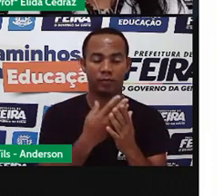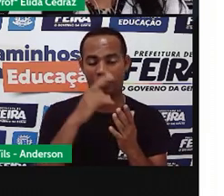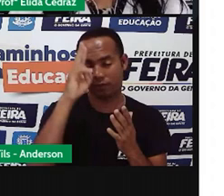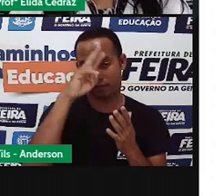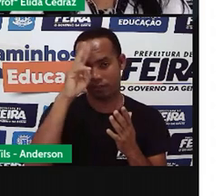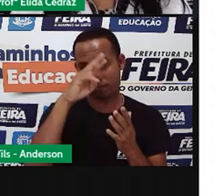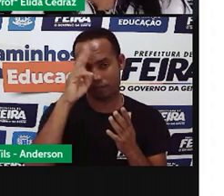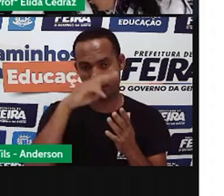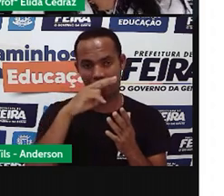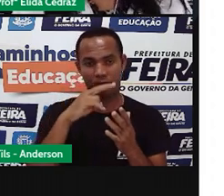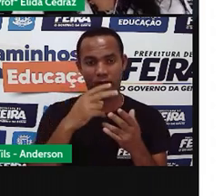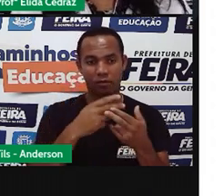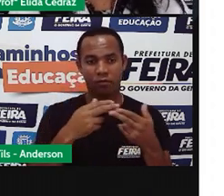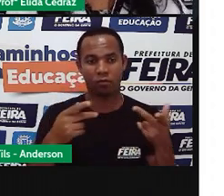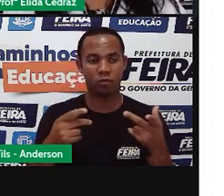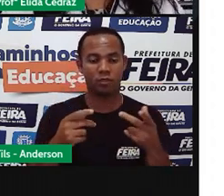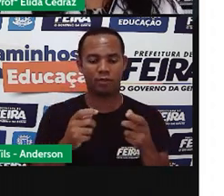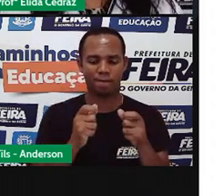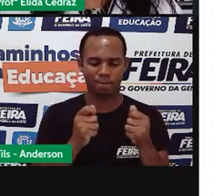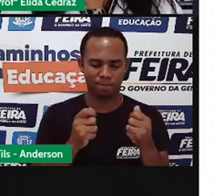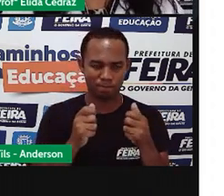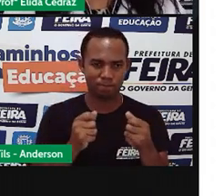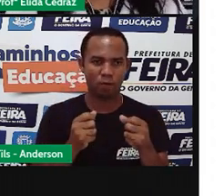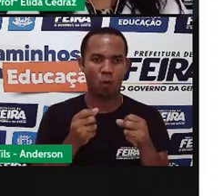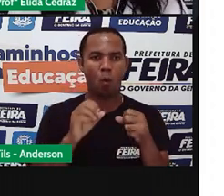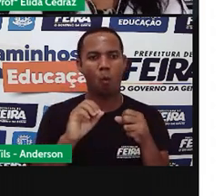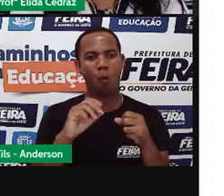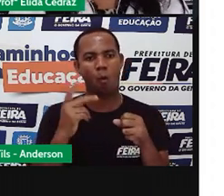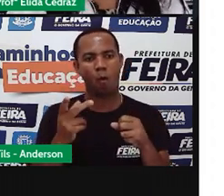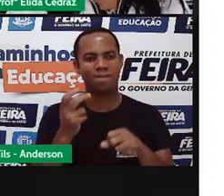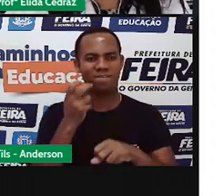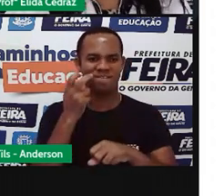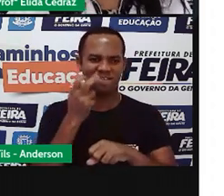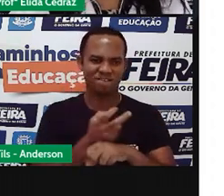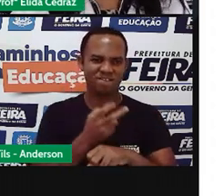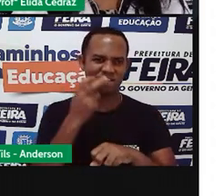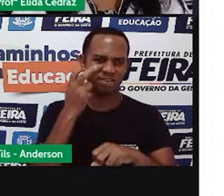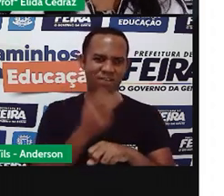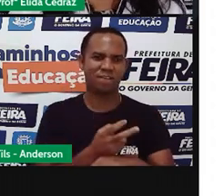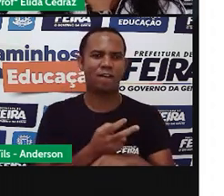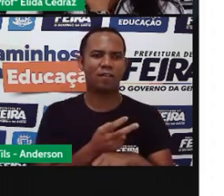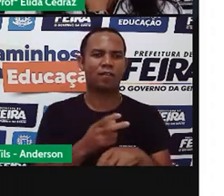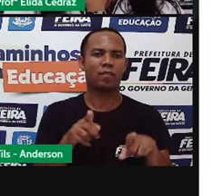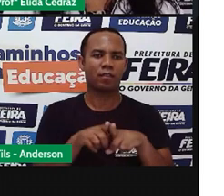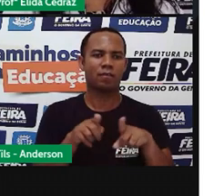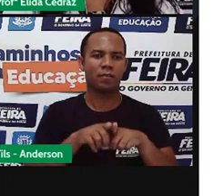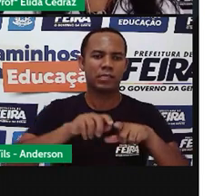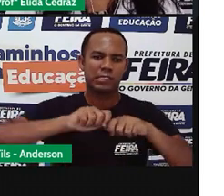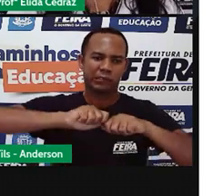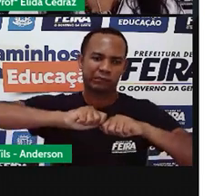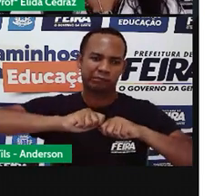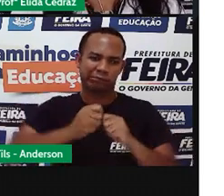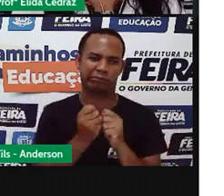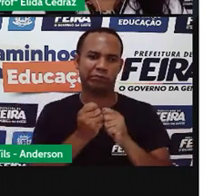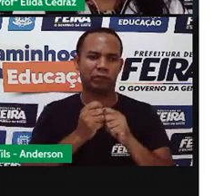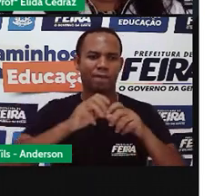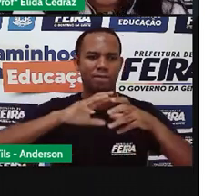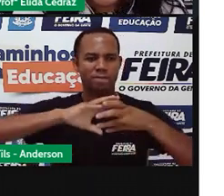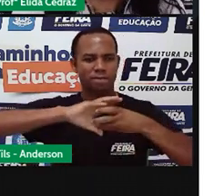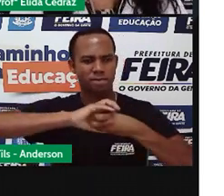ser flexíveis e resistentes. Os flexíveis a gente pode torcer,